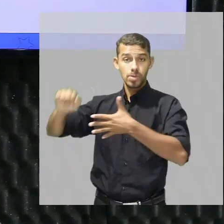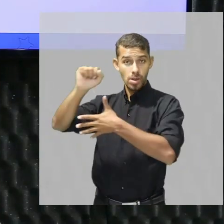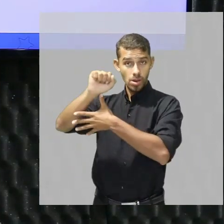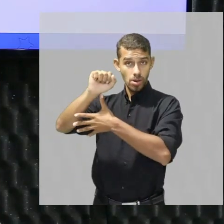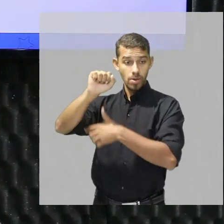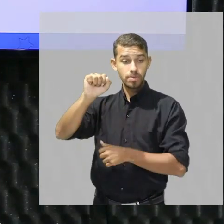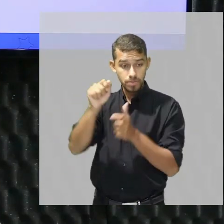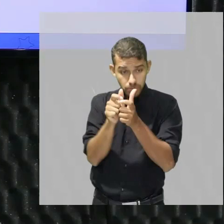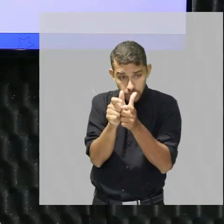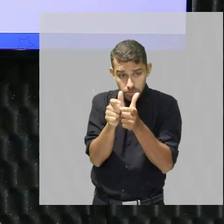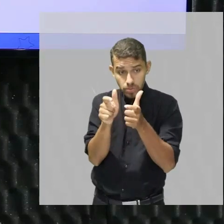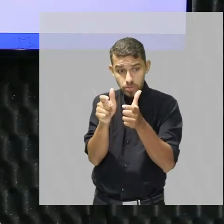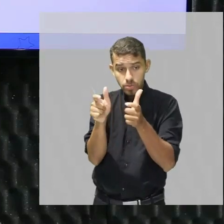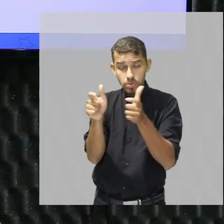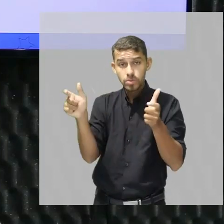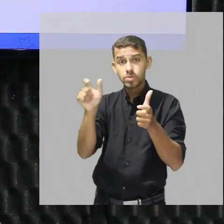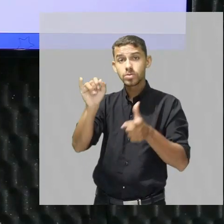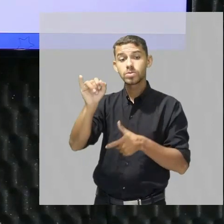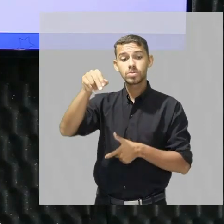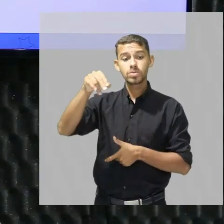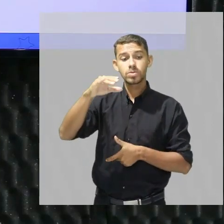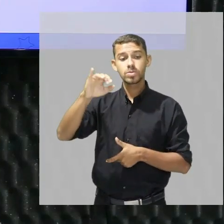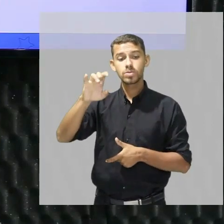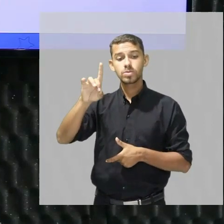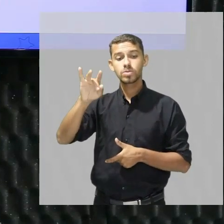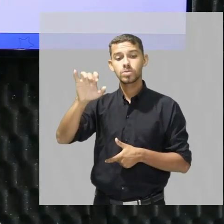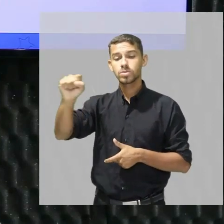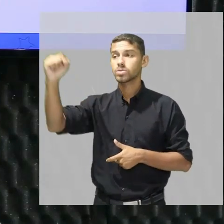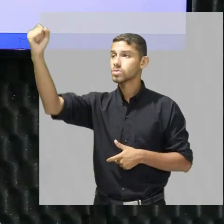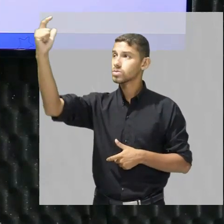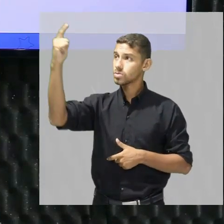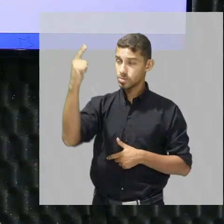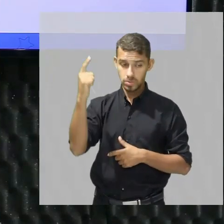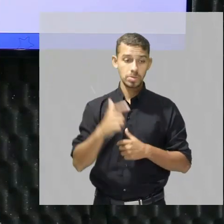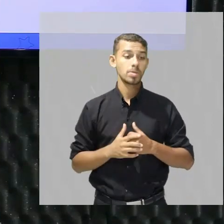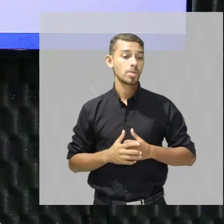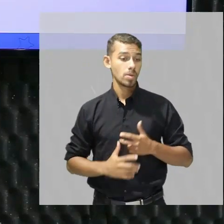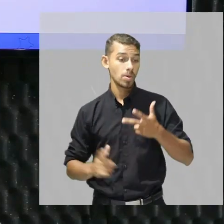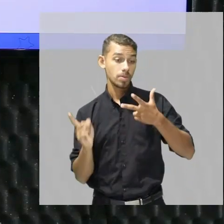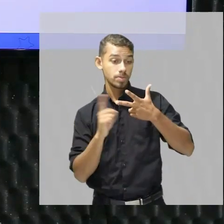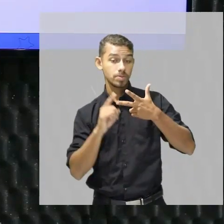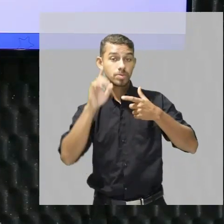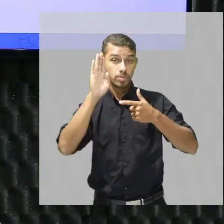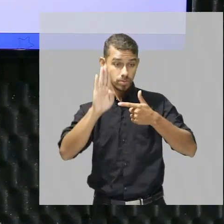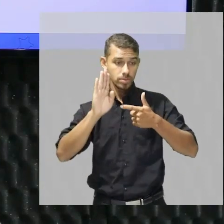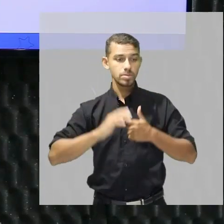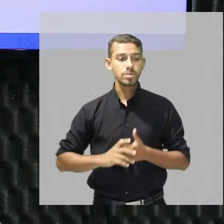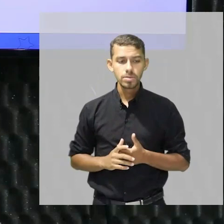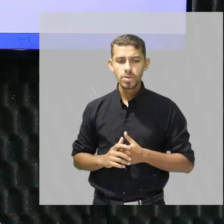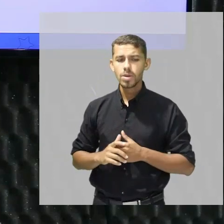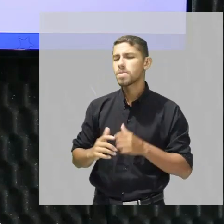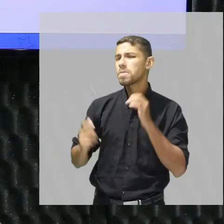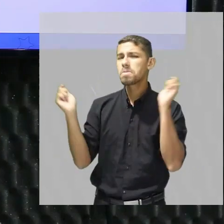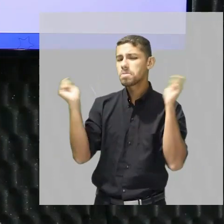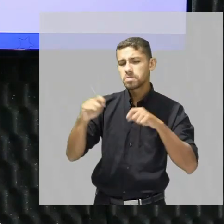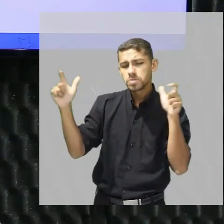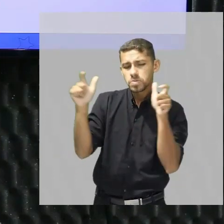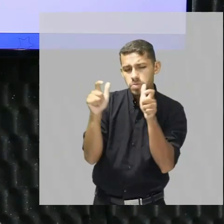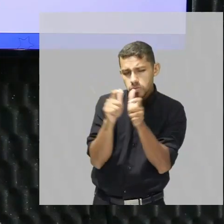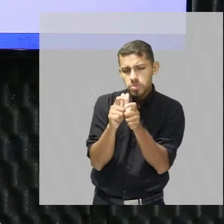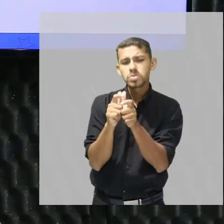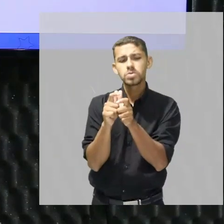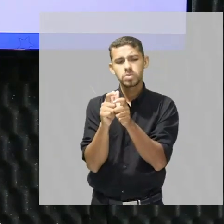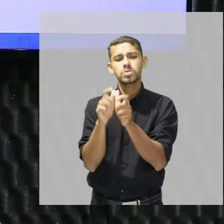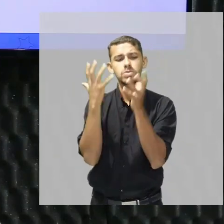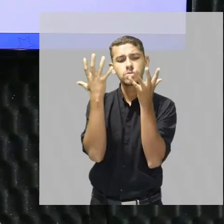diz o seguinte, aumento da incidência da luz solar, elas promovem diminuição da absorção de água, estabilização